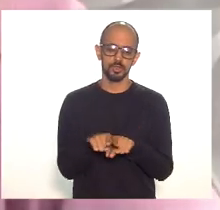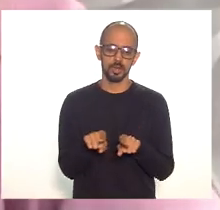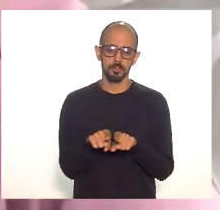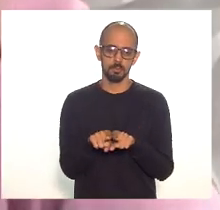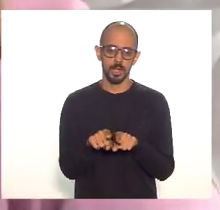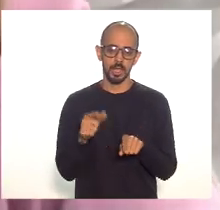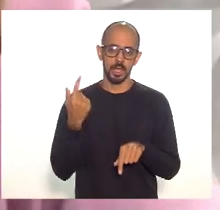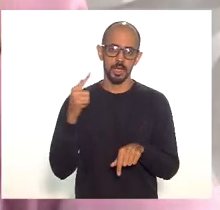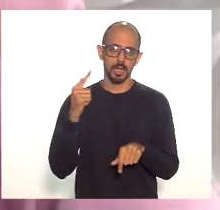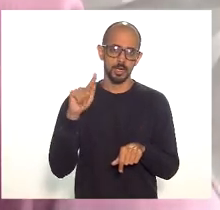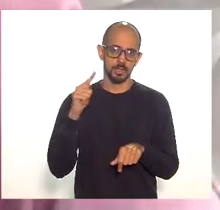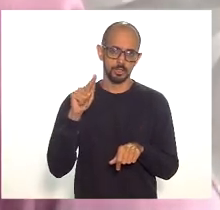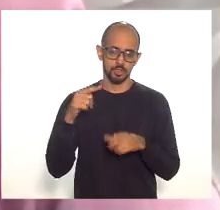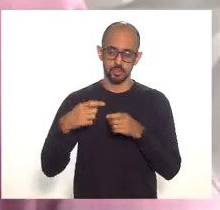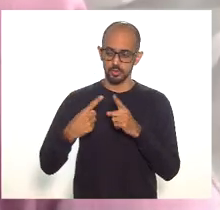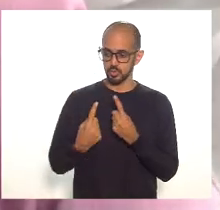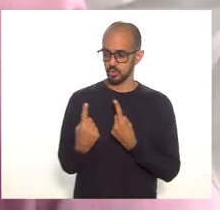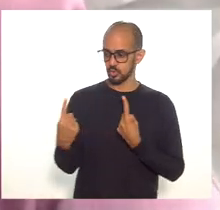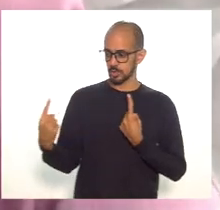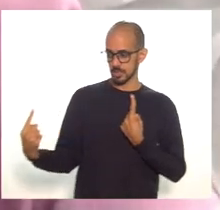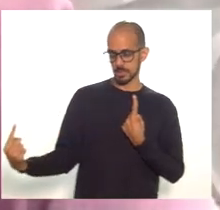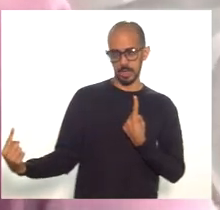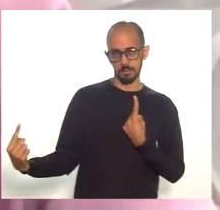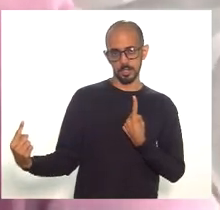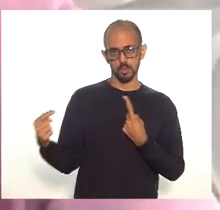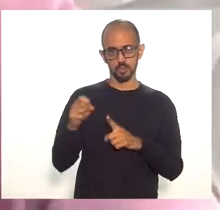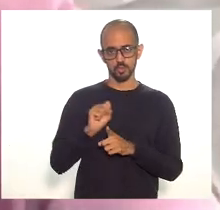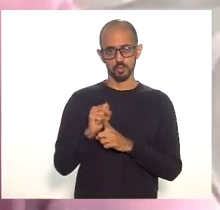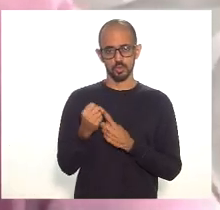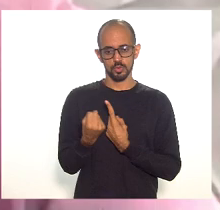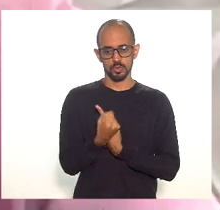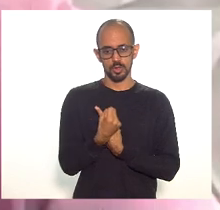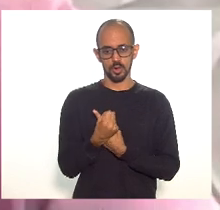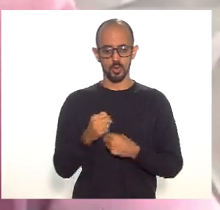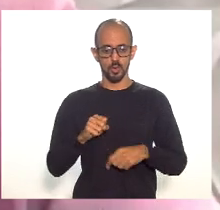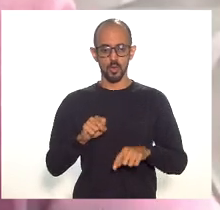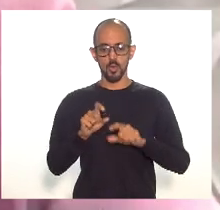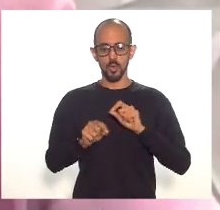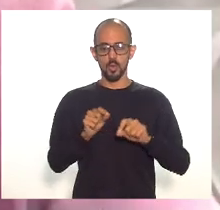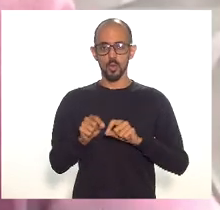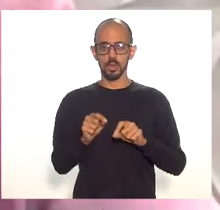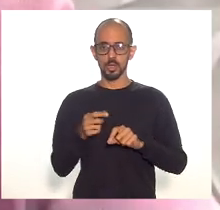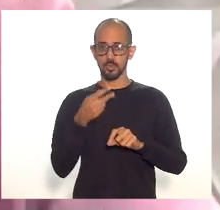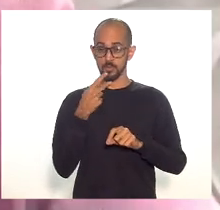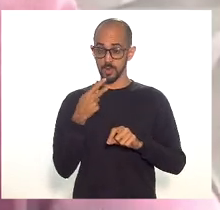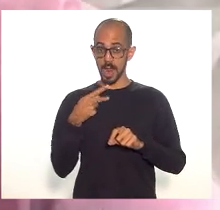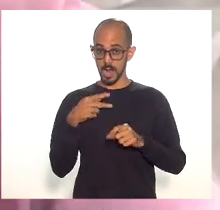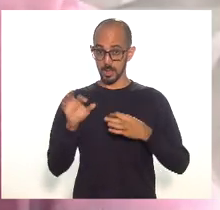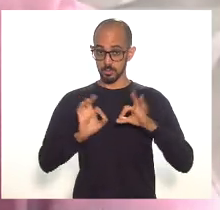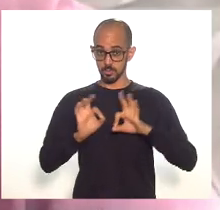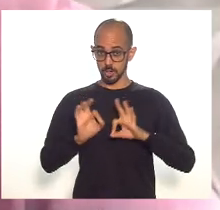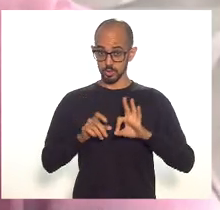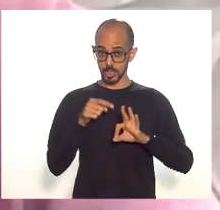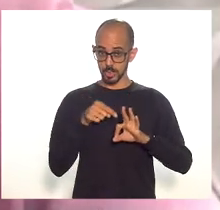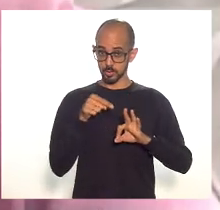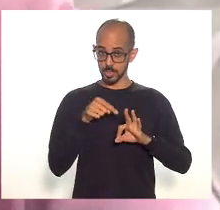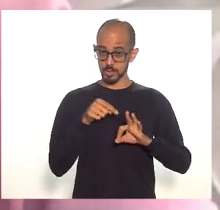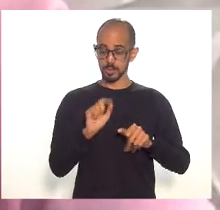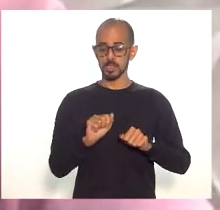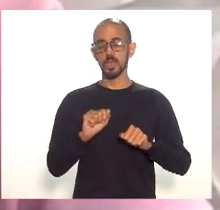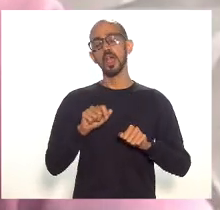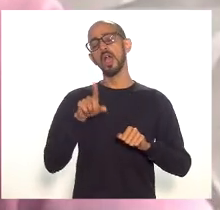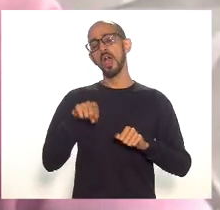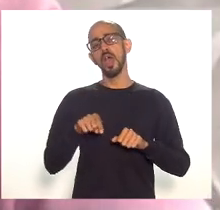garantia do distanciamento social. O que se fala através desse projeto, quando se fortalece o SUS